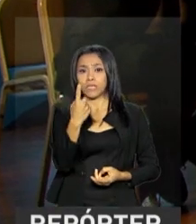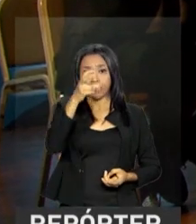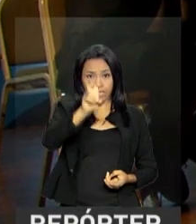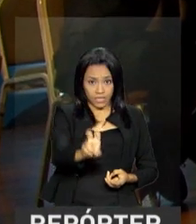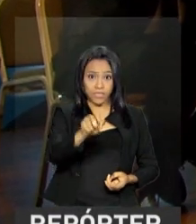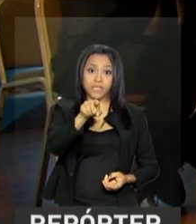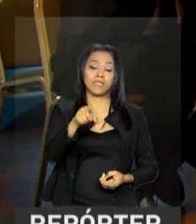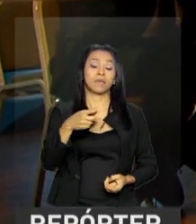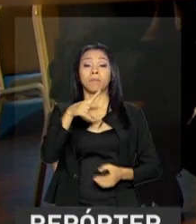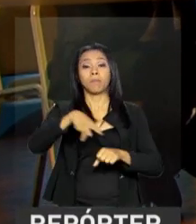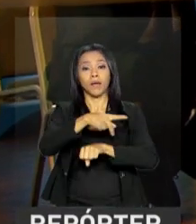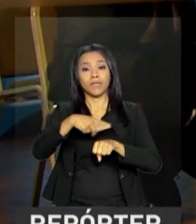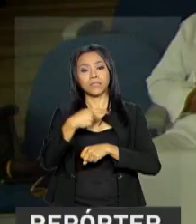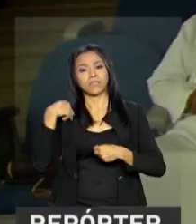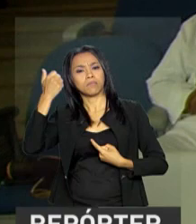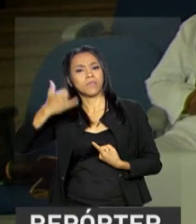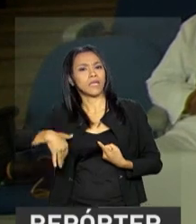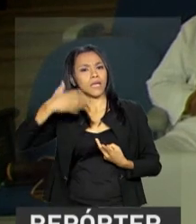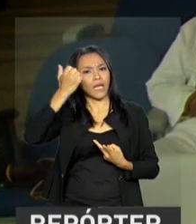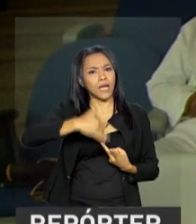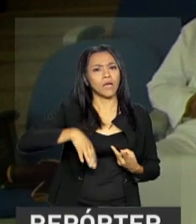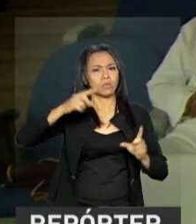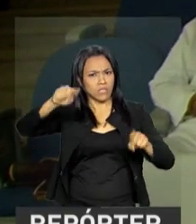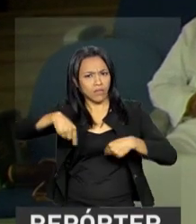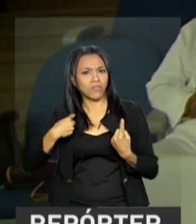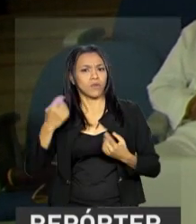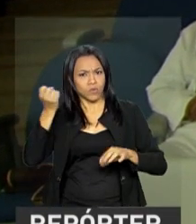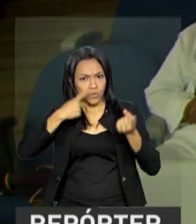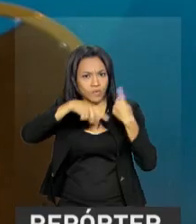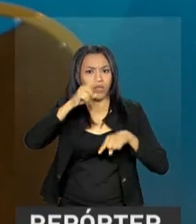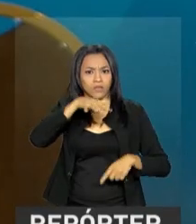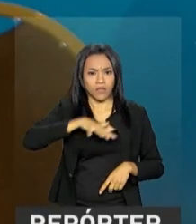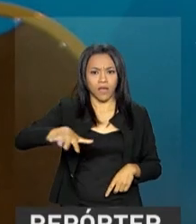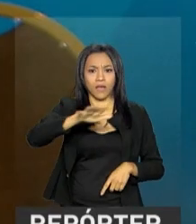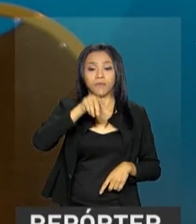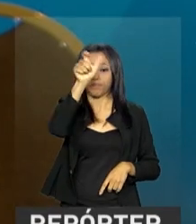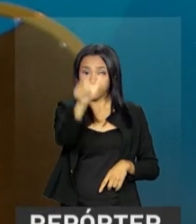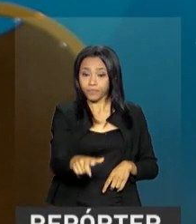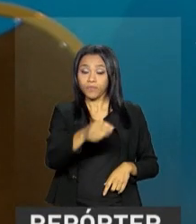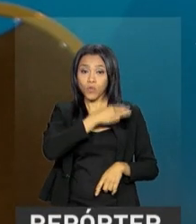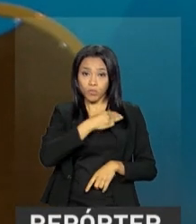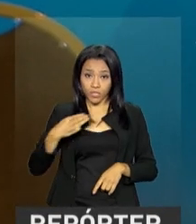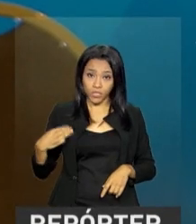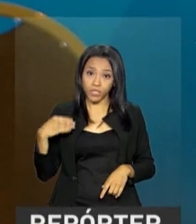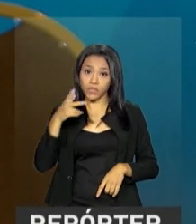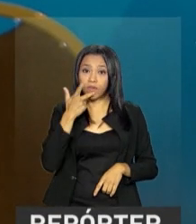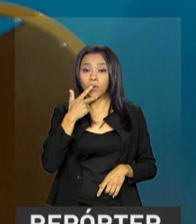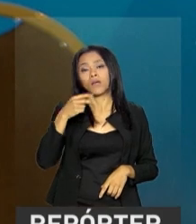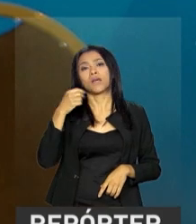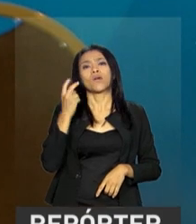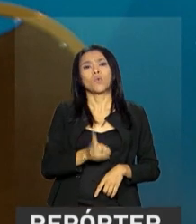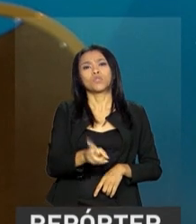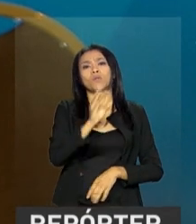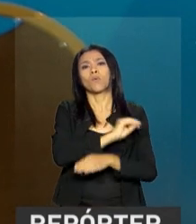Espanha e Guiana, falaram sobre os desafios e êxitos na gestão dos recursos hídricos. Sarney Filho lembrou que manter a floresta em pé